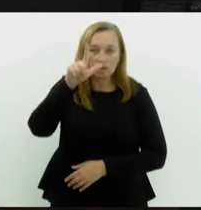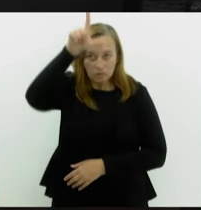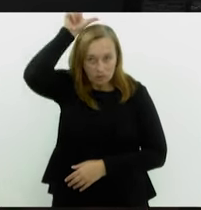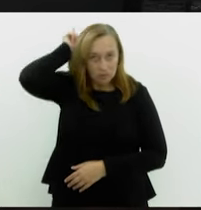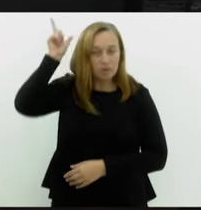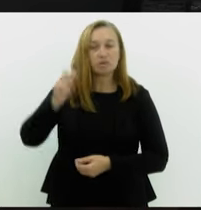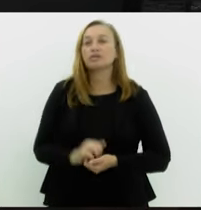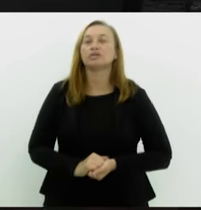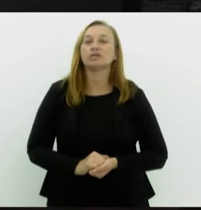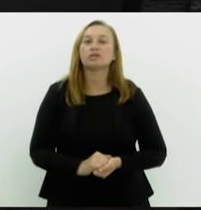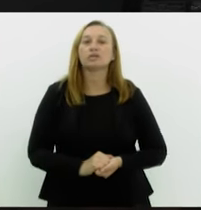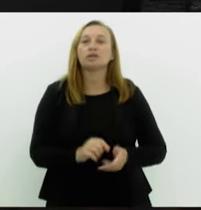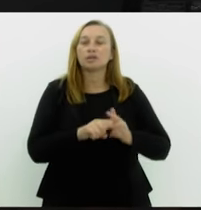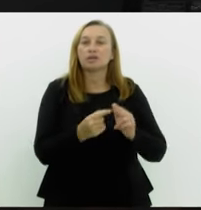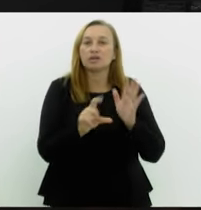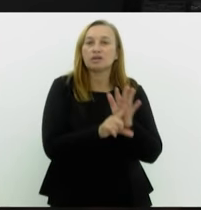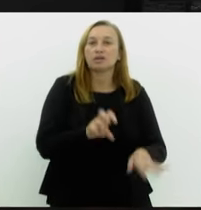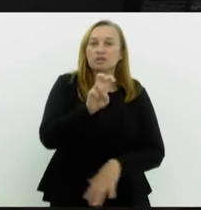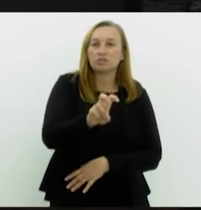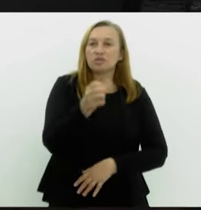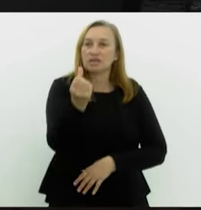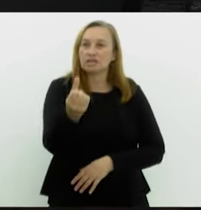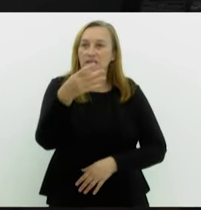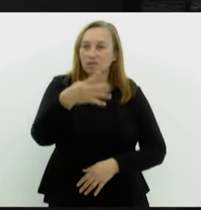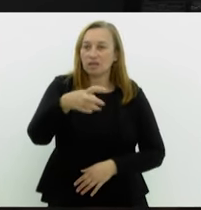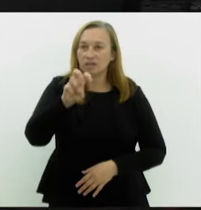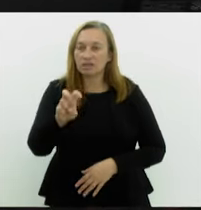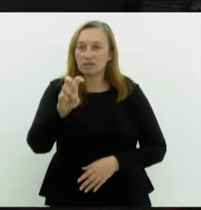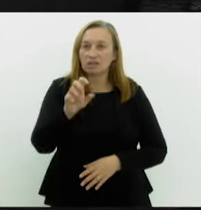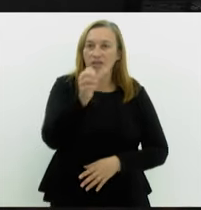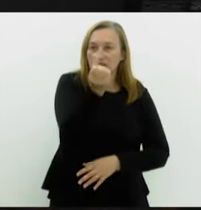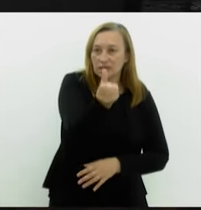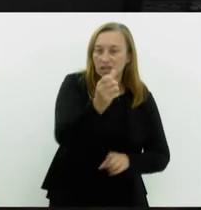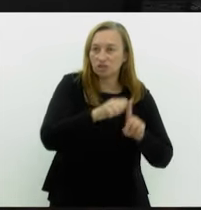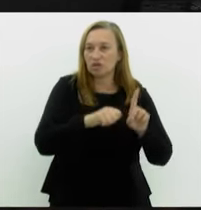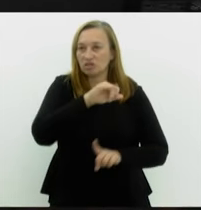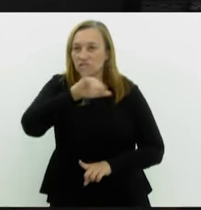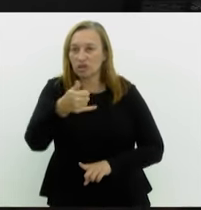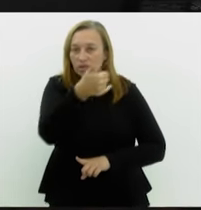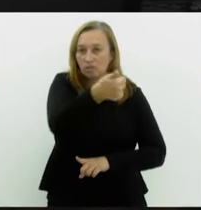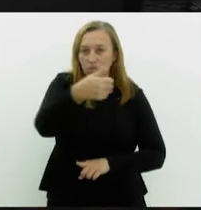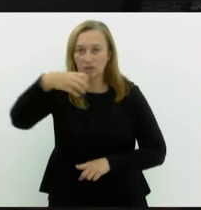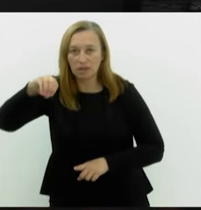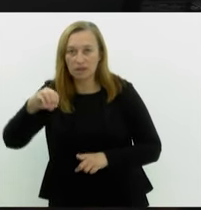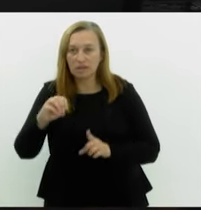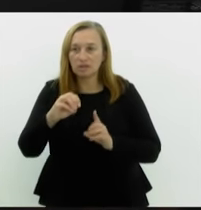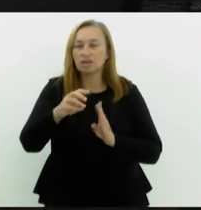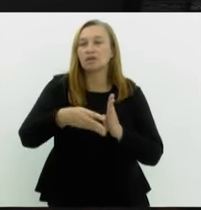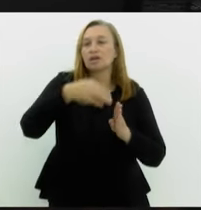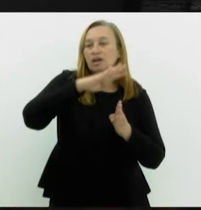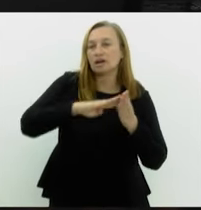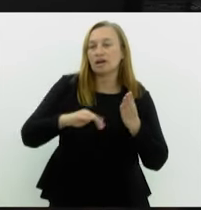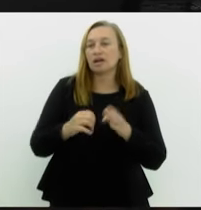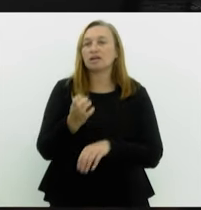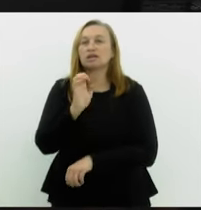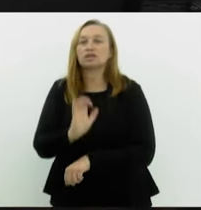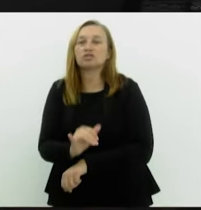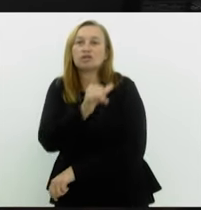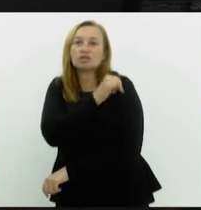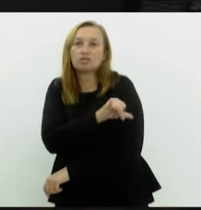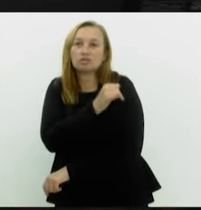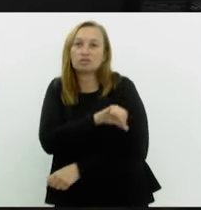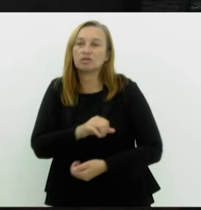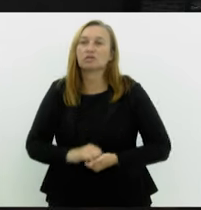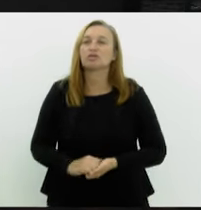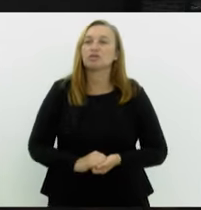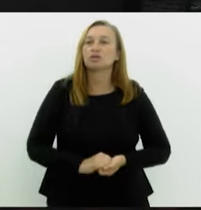Paulo, que altera a lei número 5.645, de 6 de janeiro de 2010, instituindo no âmbito do Estado do Rio de